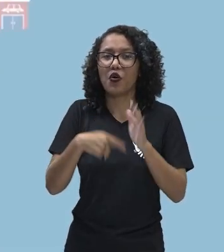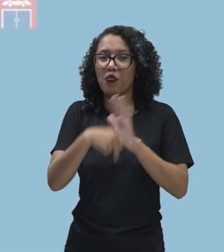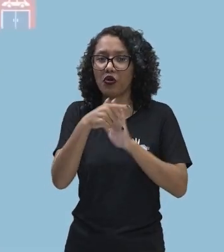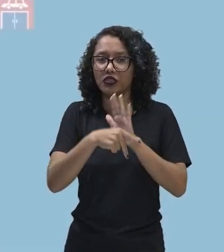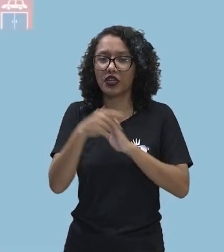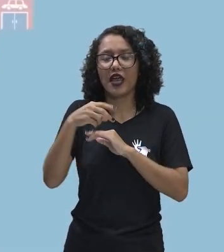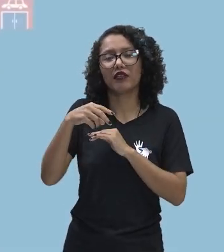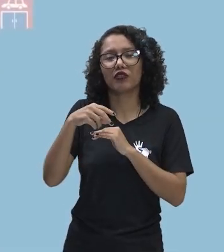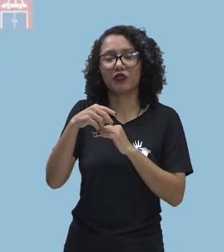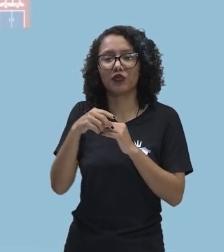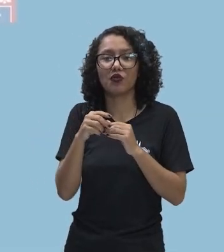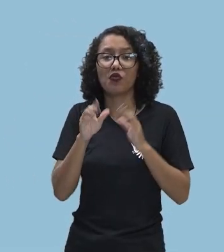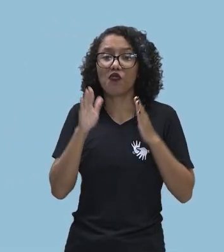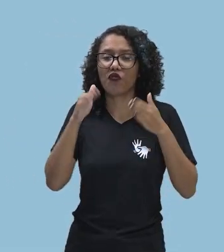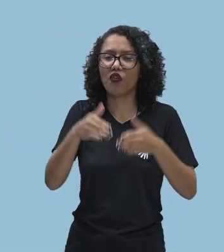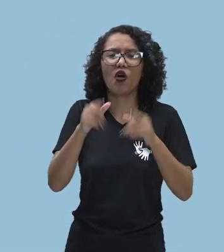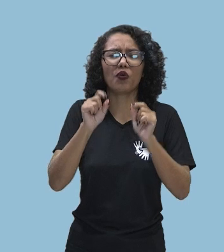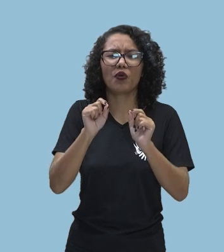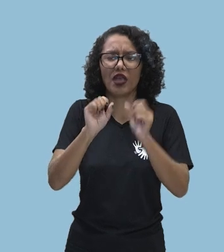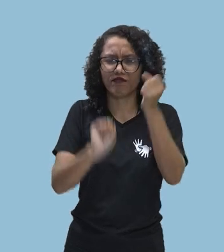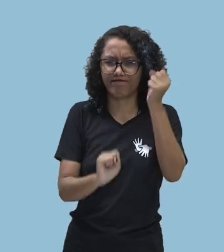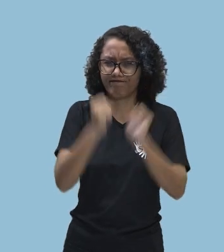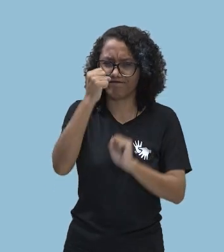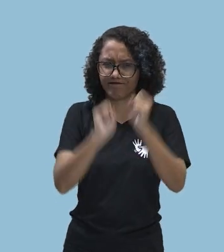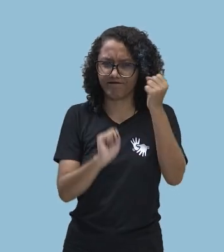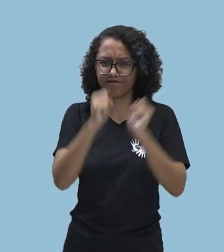na industrialização. Um dos